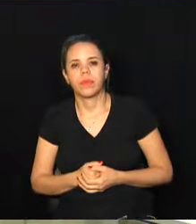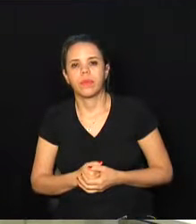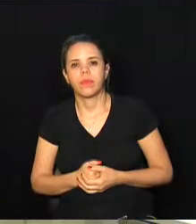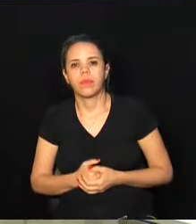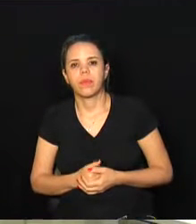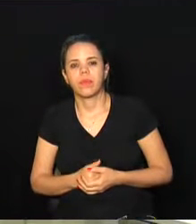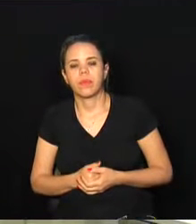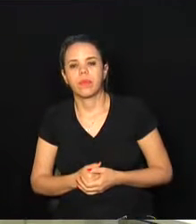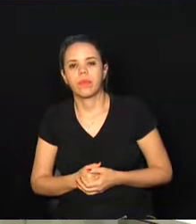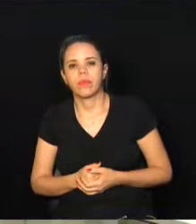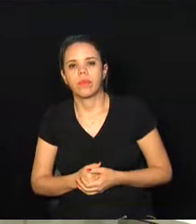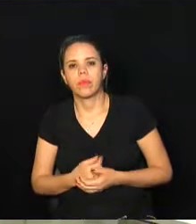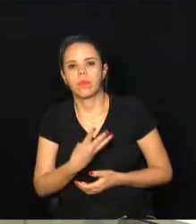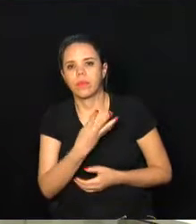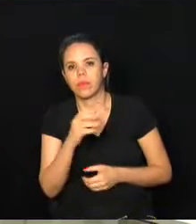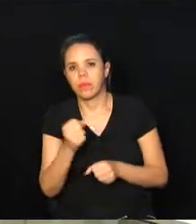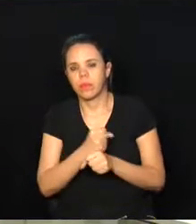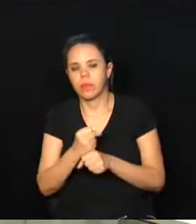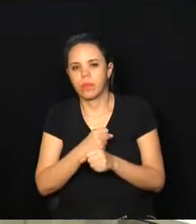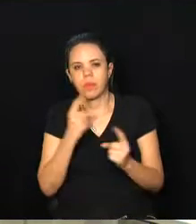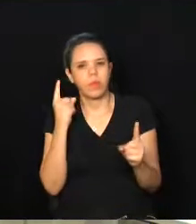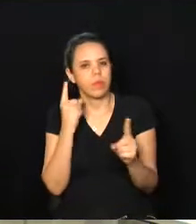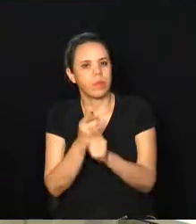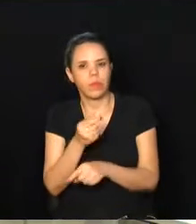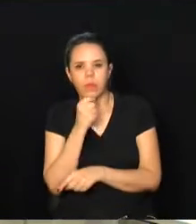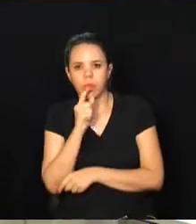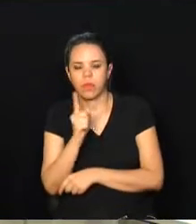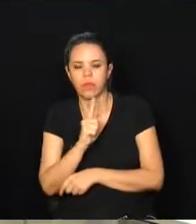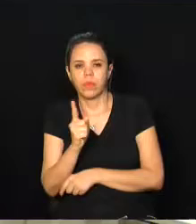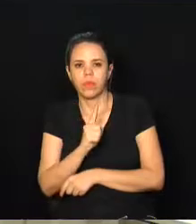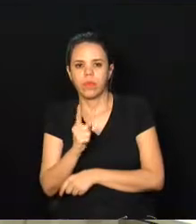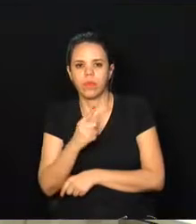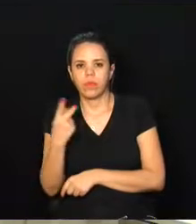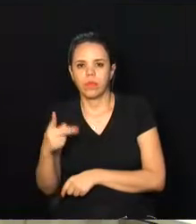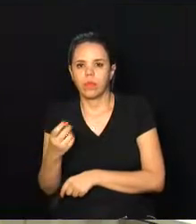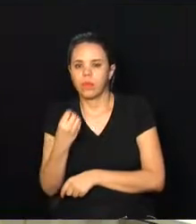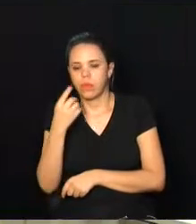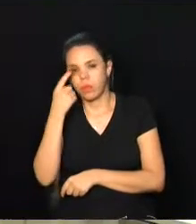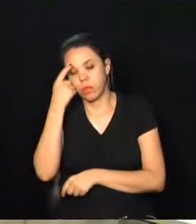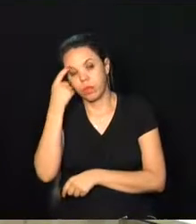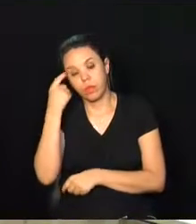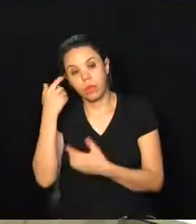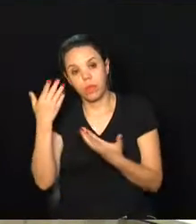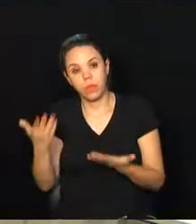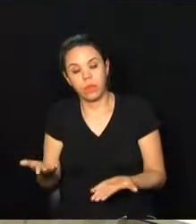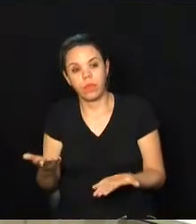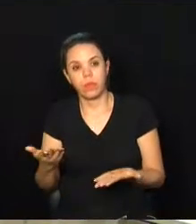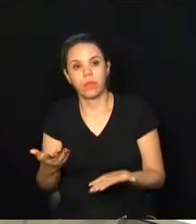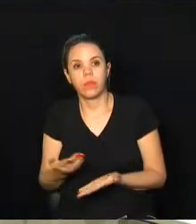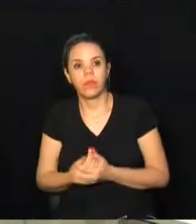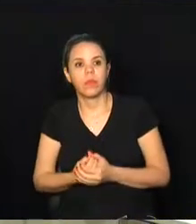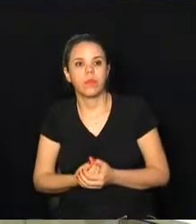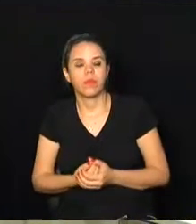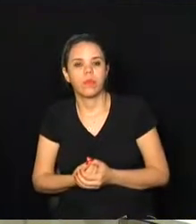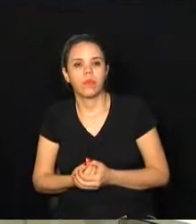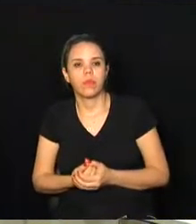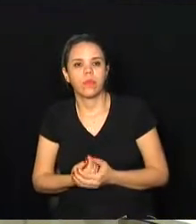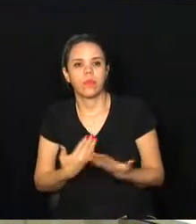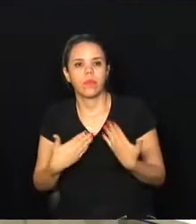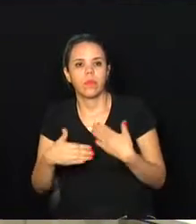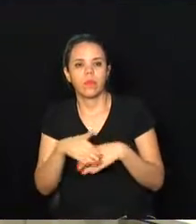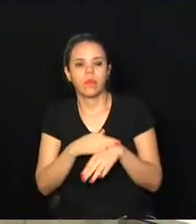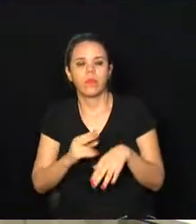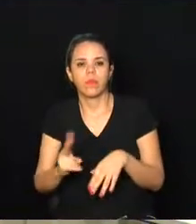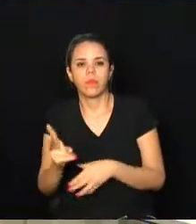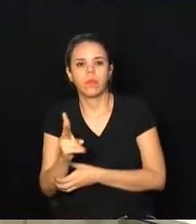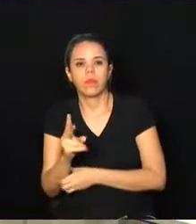Dinossauro. Quantos 40 anos que a gente não se encontrava? Esse é o bom, né, Fazia mesmo. de a gente